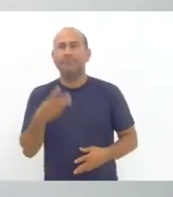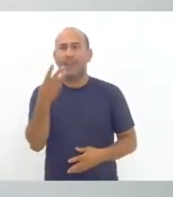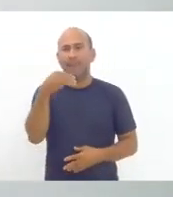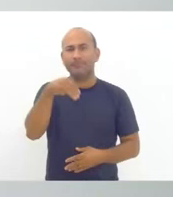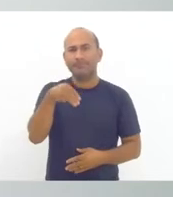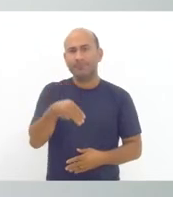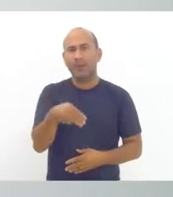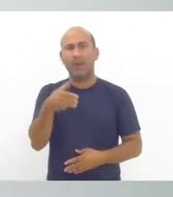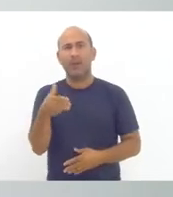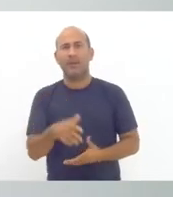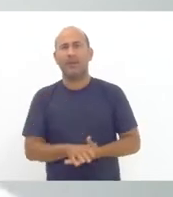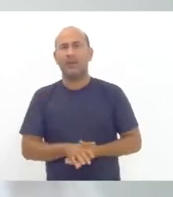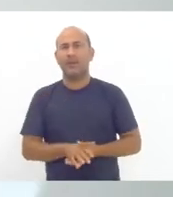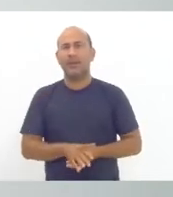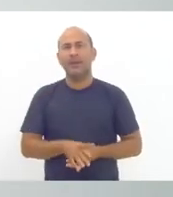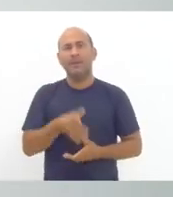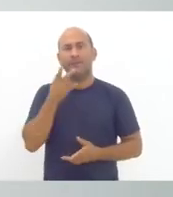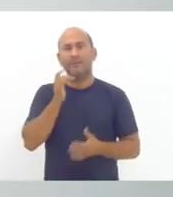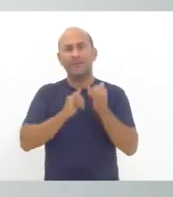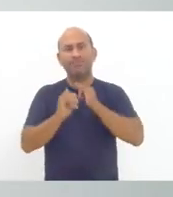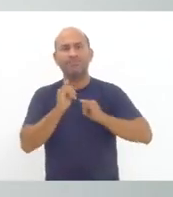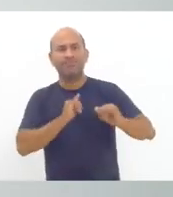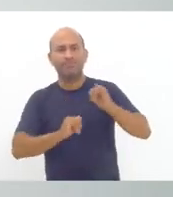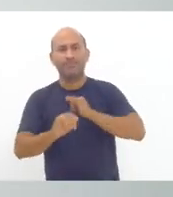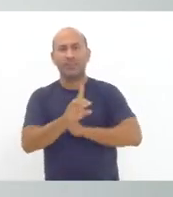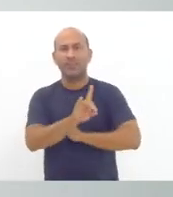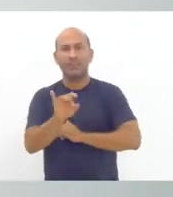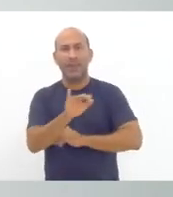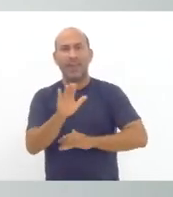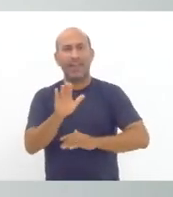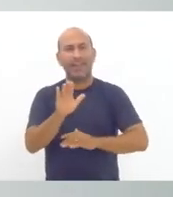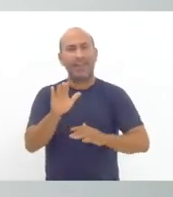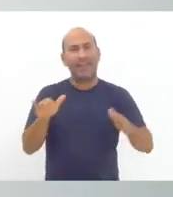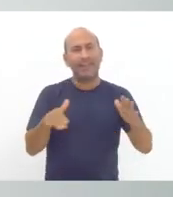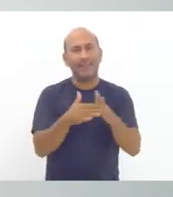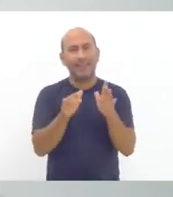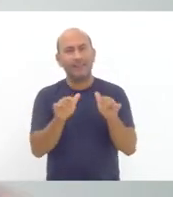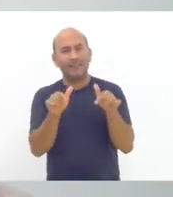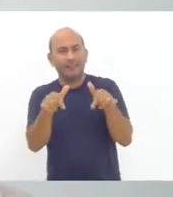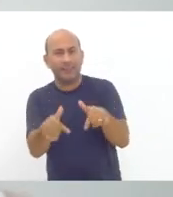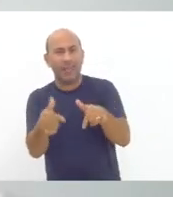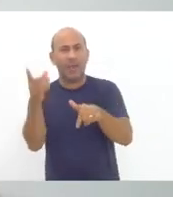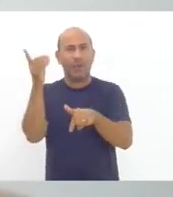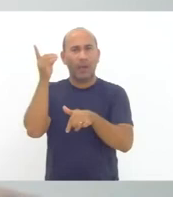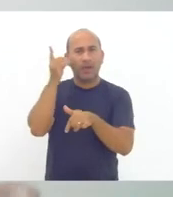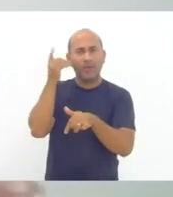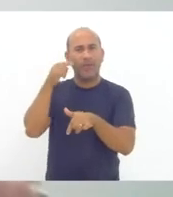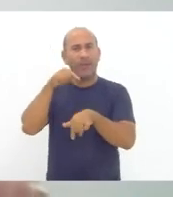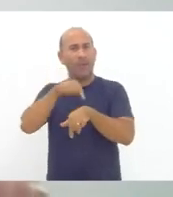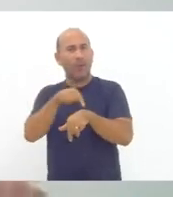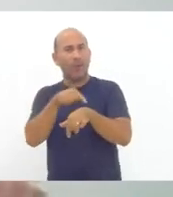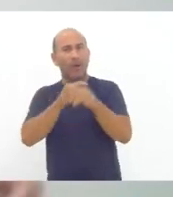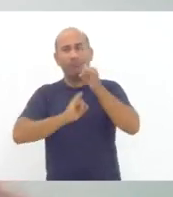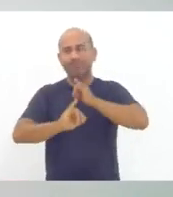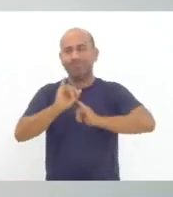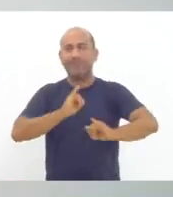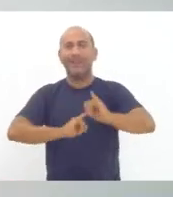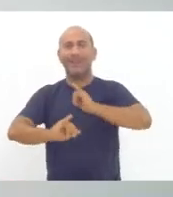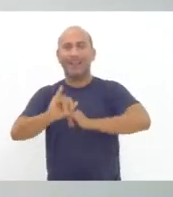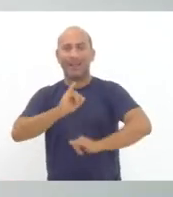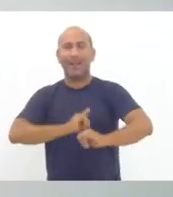ele comenta as notícias do dia até o operador de áudio sinalizar que é hora dos anúncios